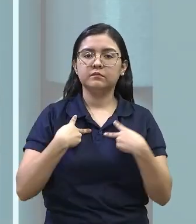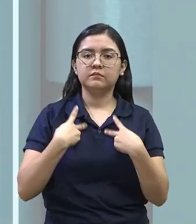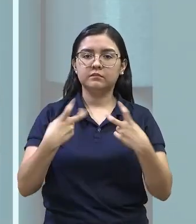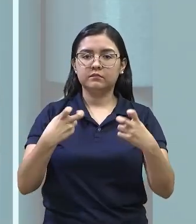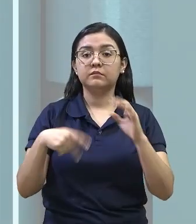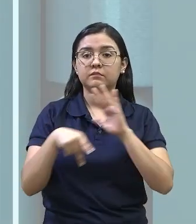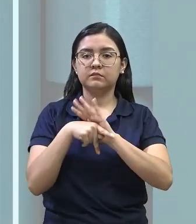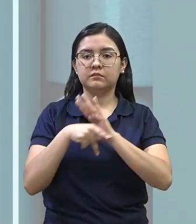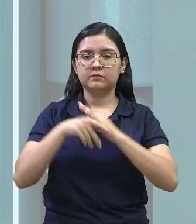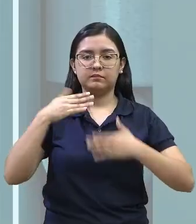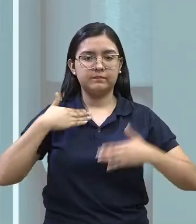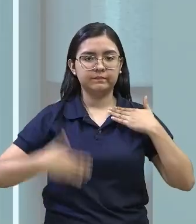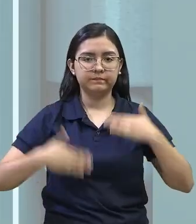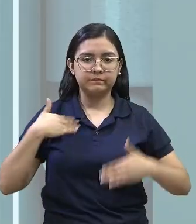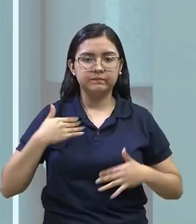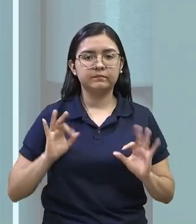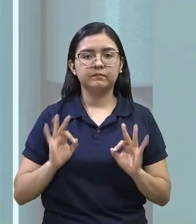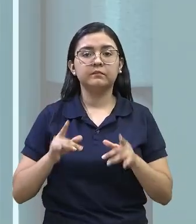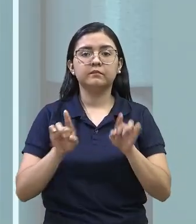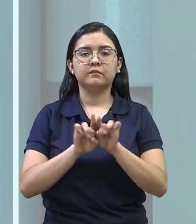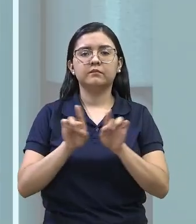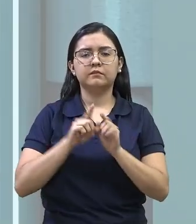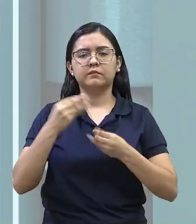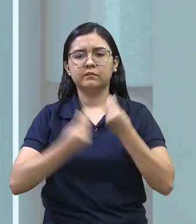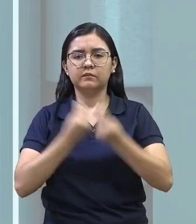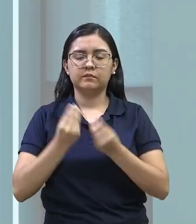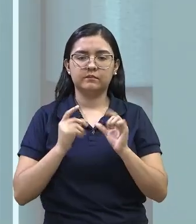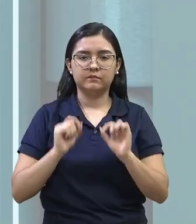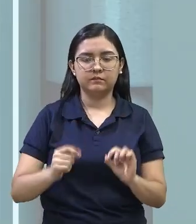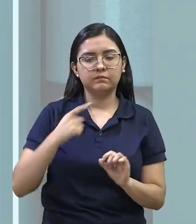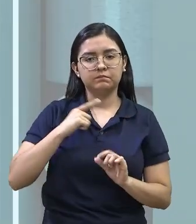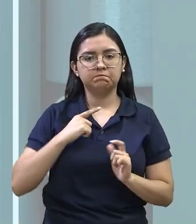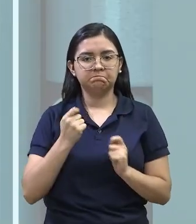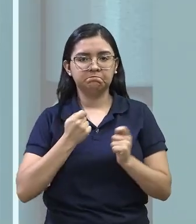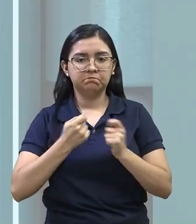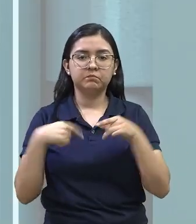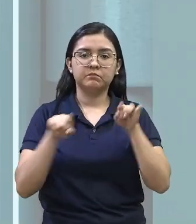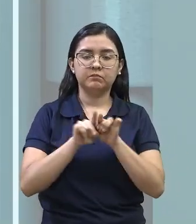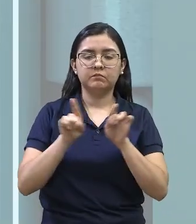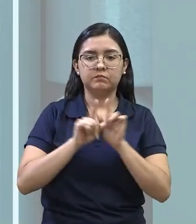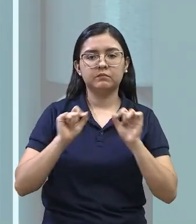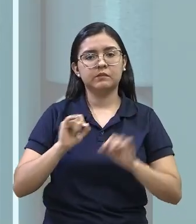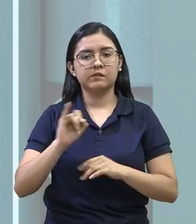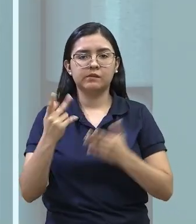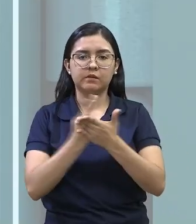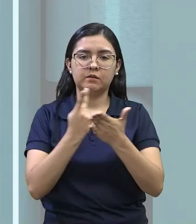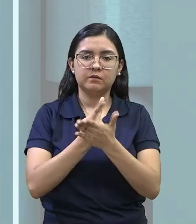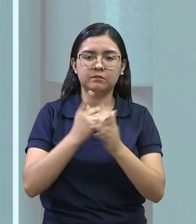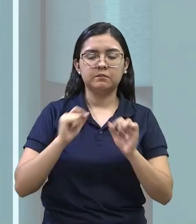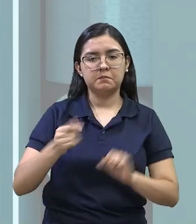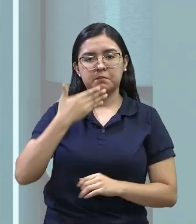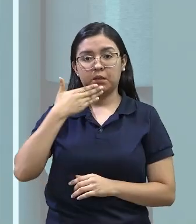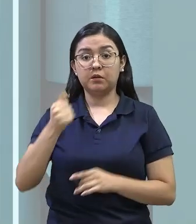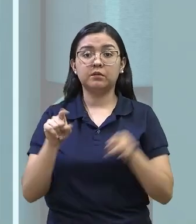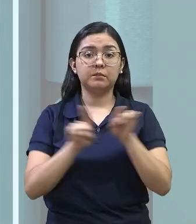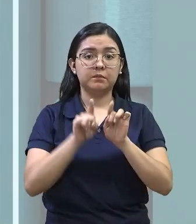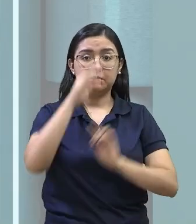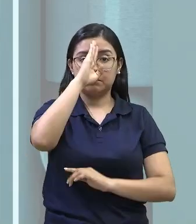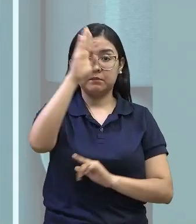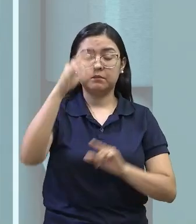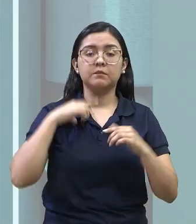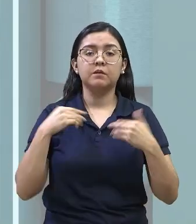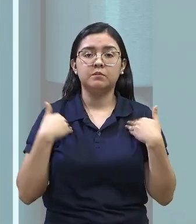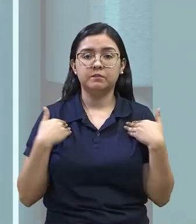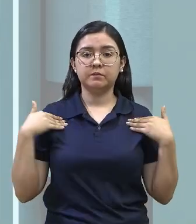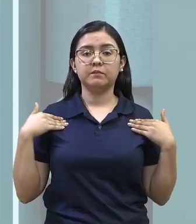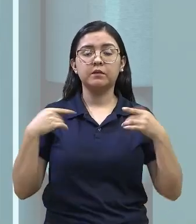seu próprio corpo e a lidar melhor com ele, corrigindo falhas, principalmente no aspecto da